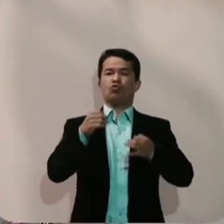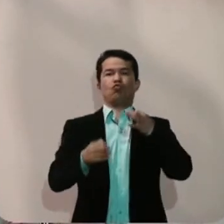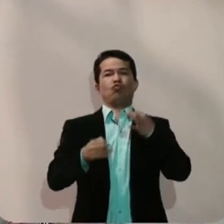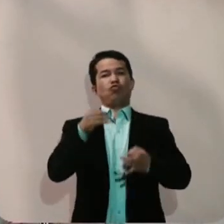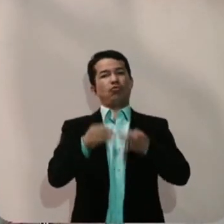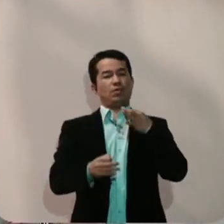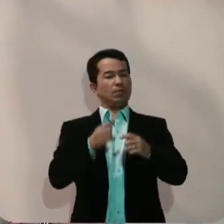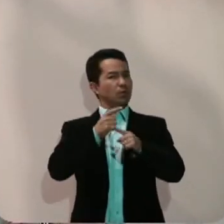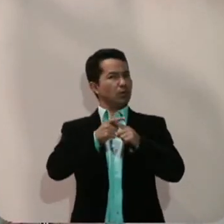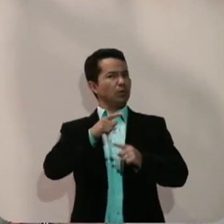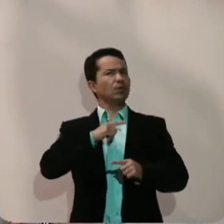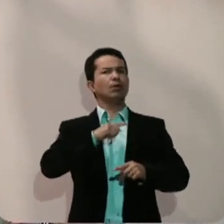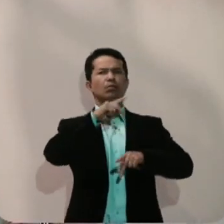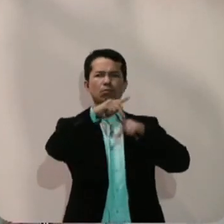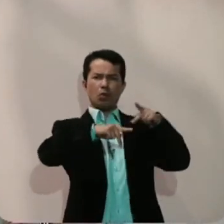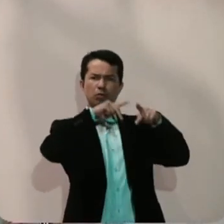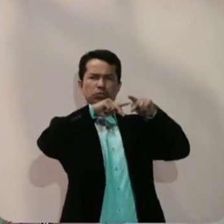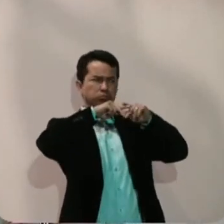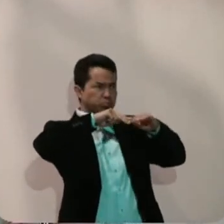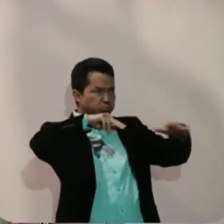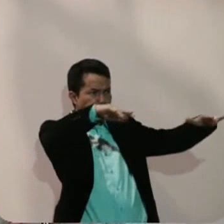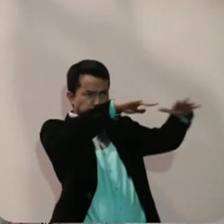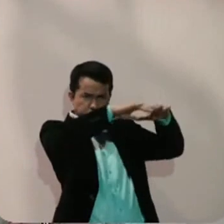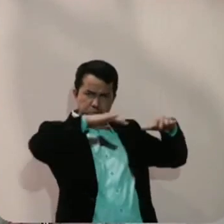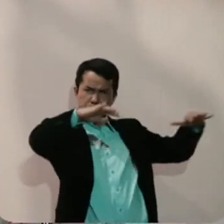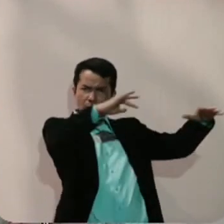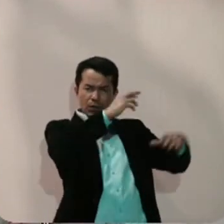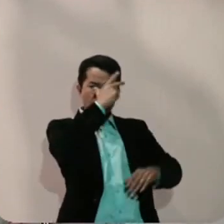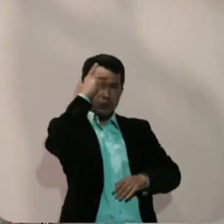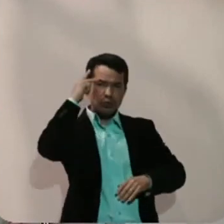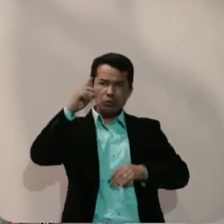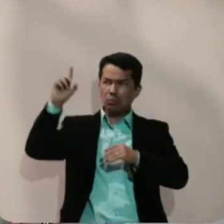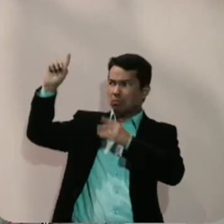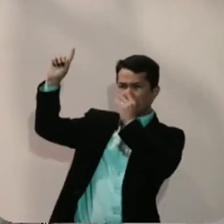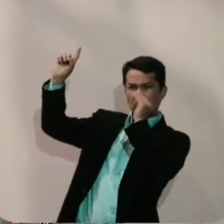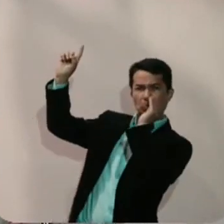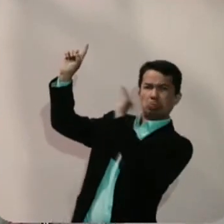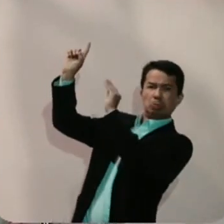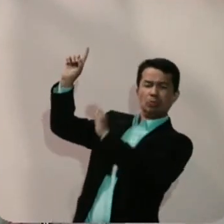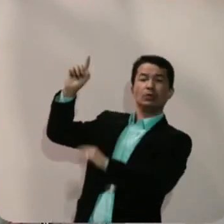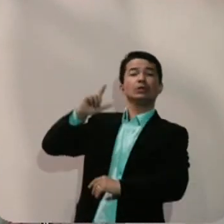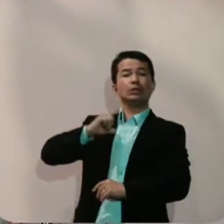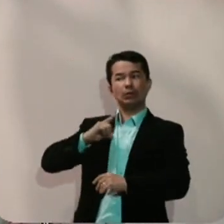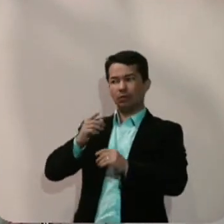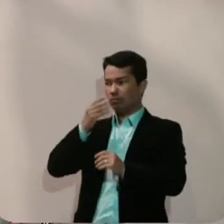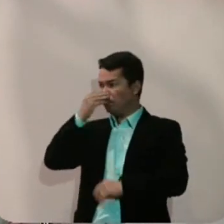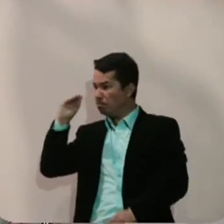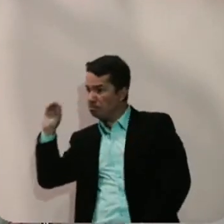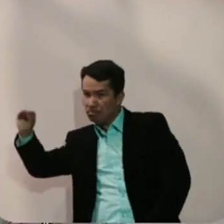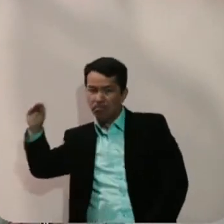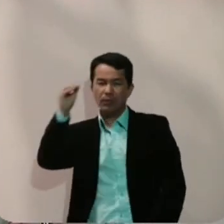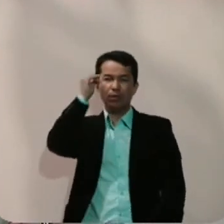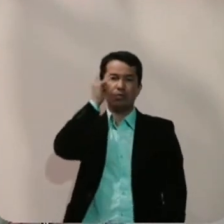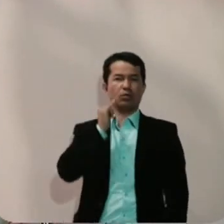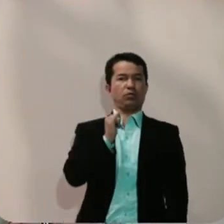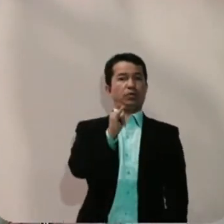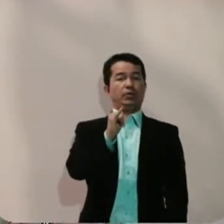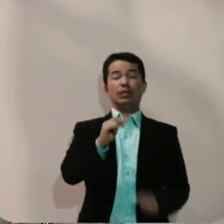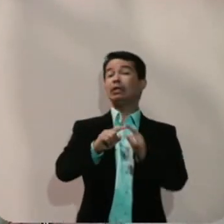dos profetas. E quanto maior não vai ser o rigor daqueles